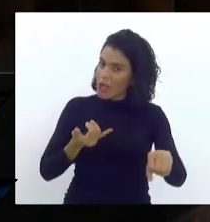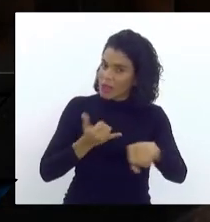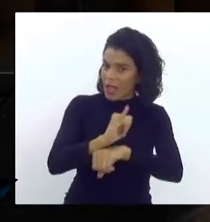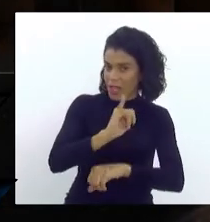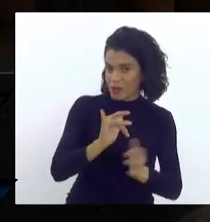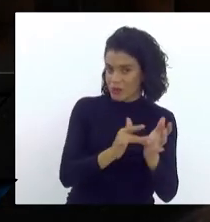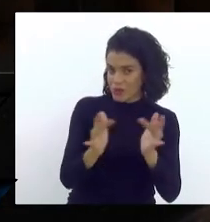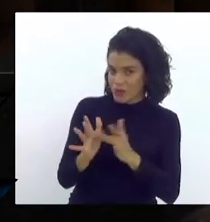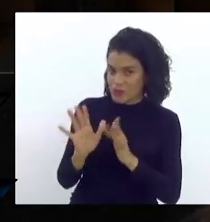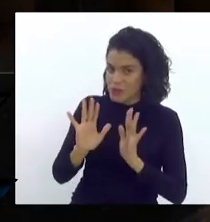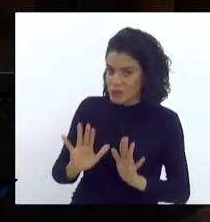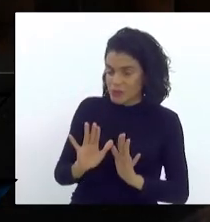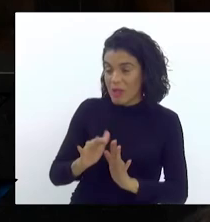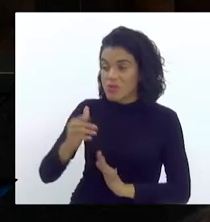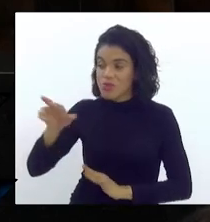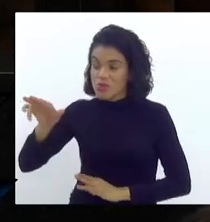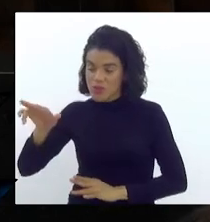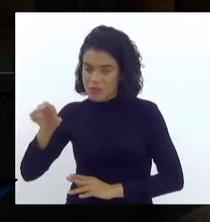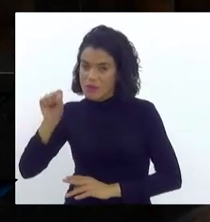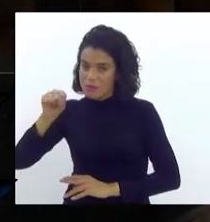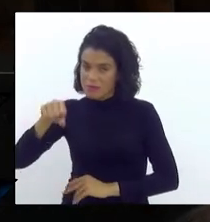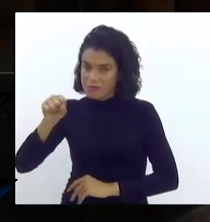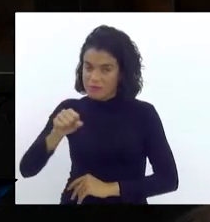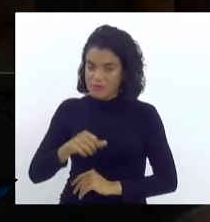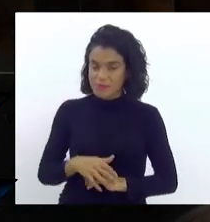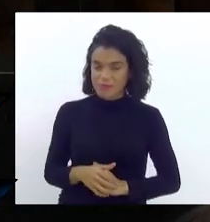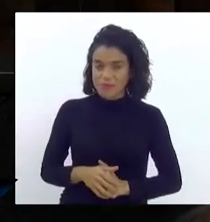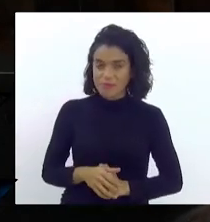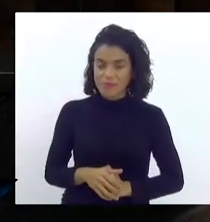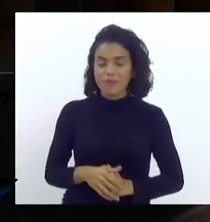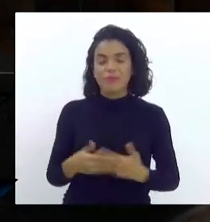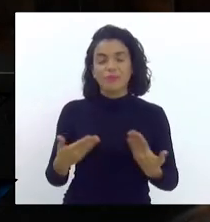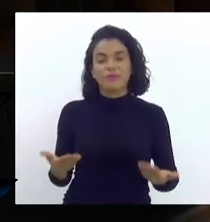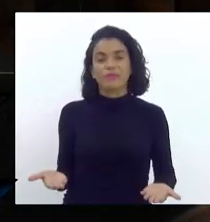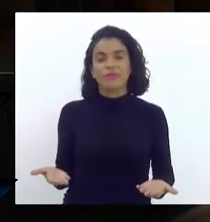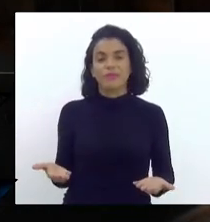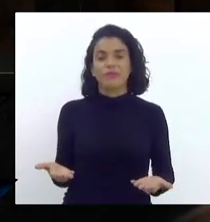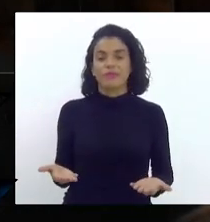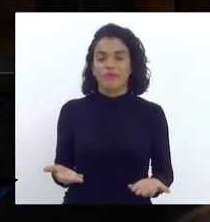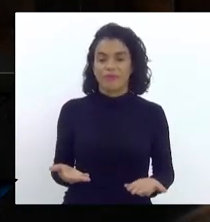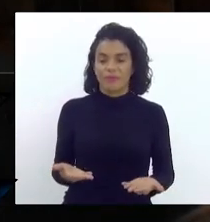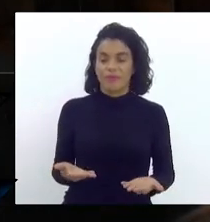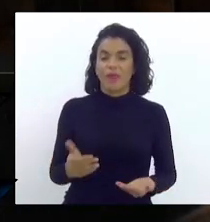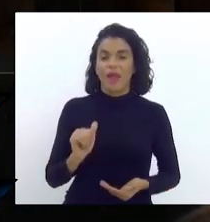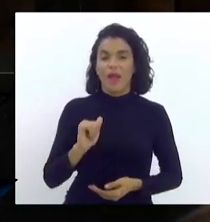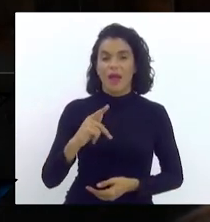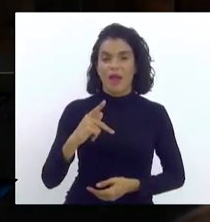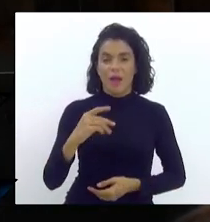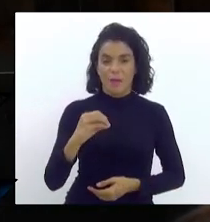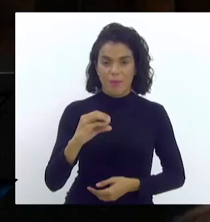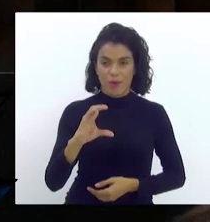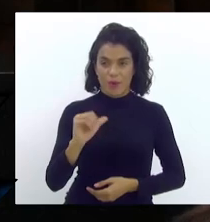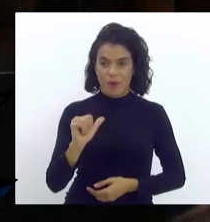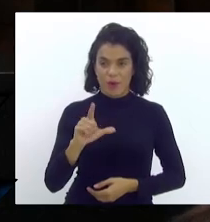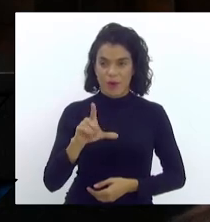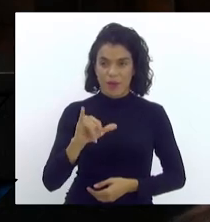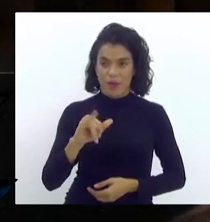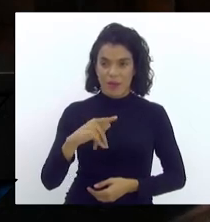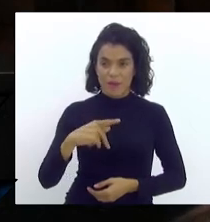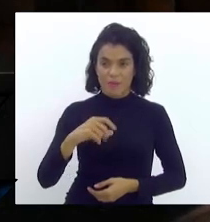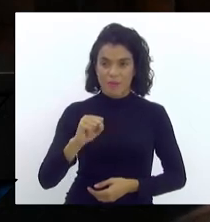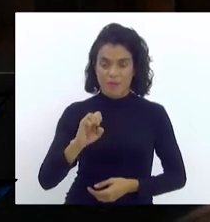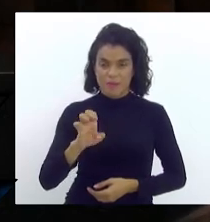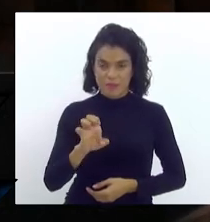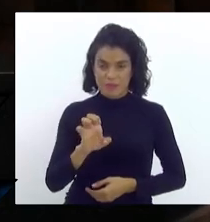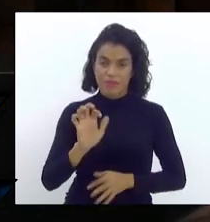E, por último, vem o Apocalipse, que fala sobre as últimas coisas. Então, a Sociedade Bíblica do Brasil, ela divulga